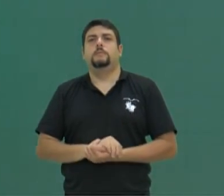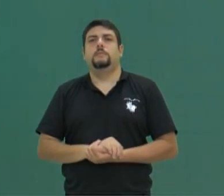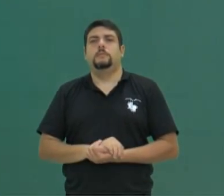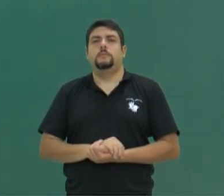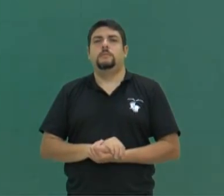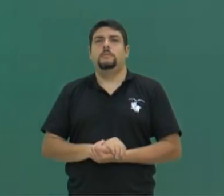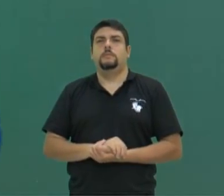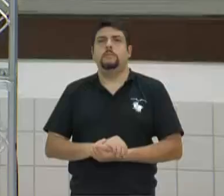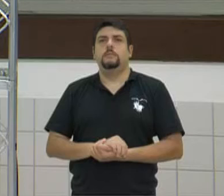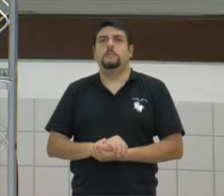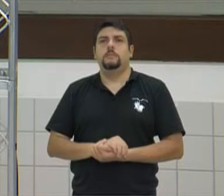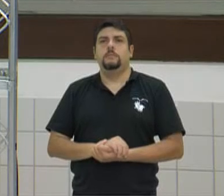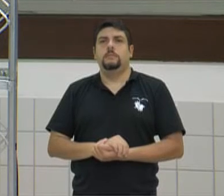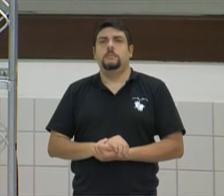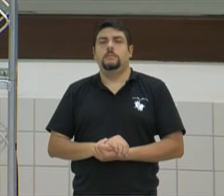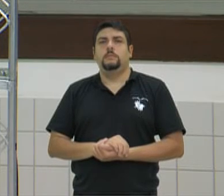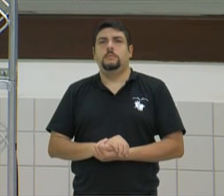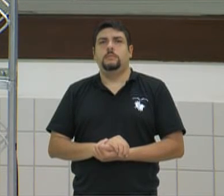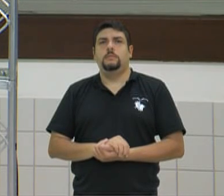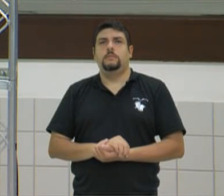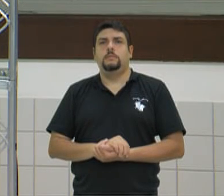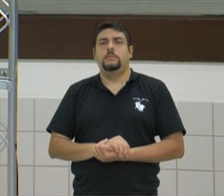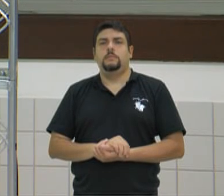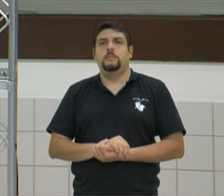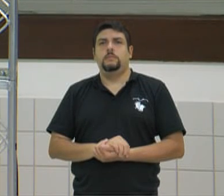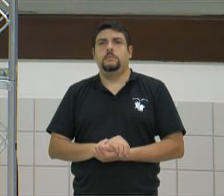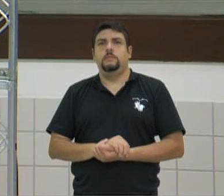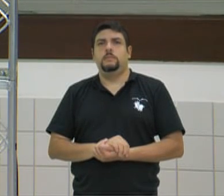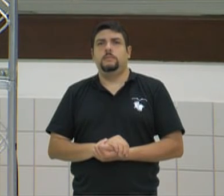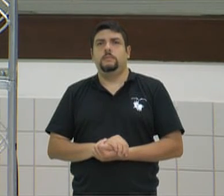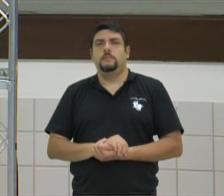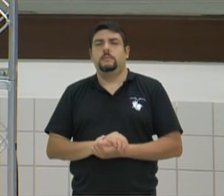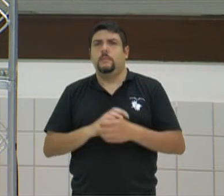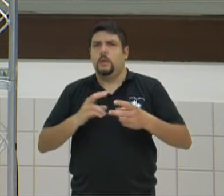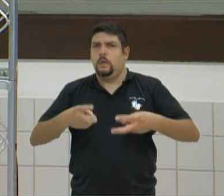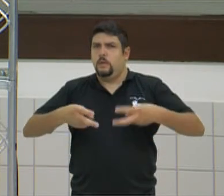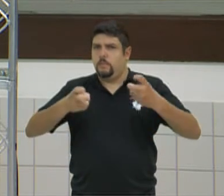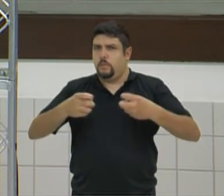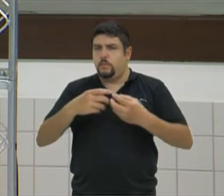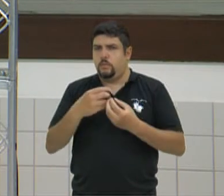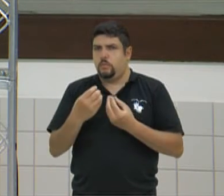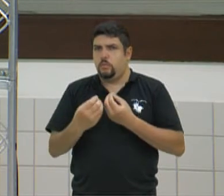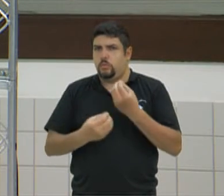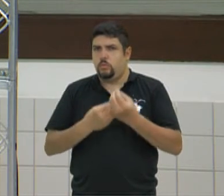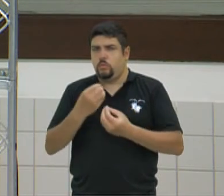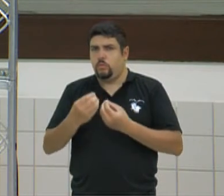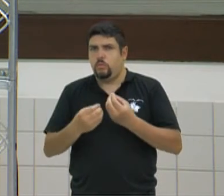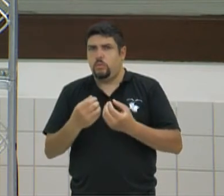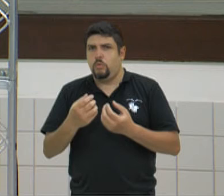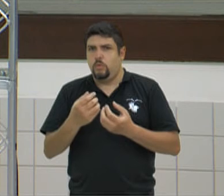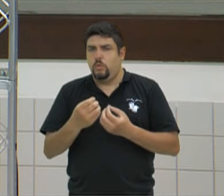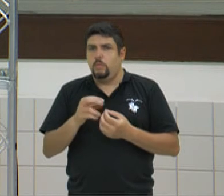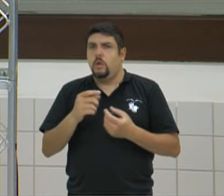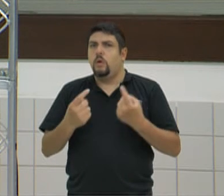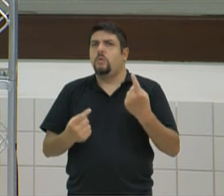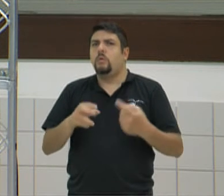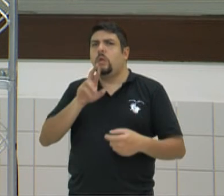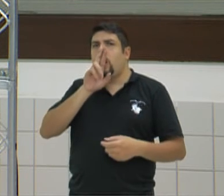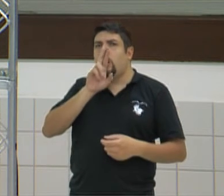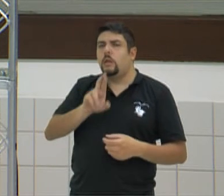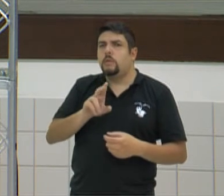7. Olha de volta nos exercícios, nas alternativas do exercício e veja qual que é a resposta que